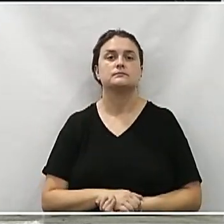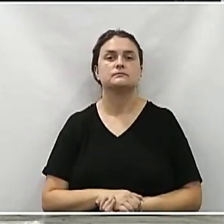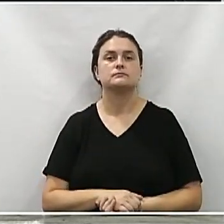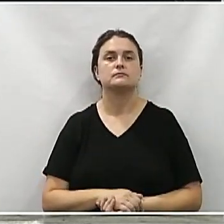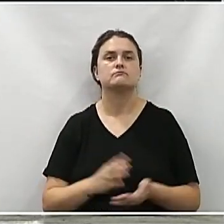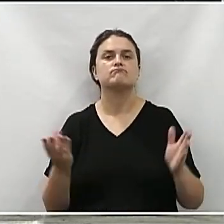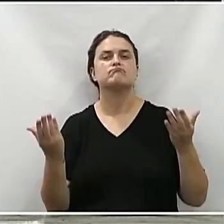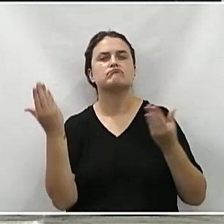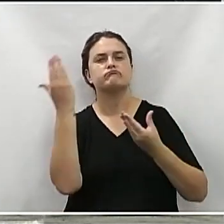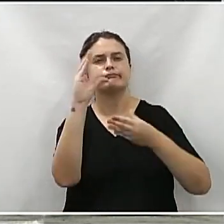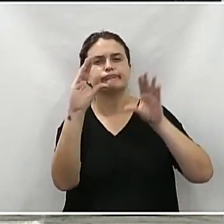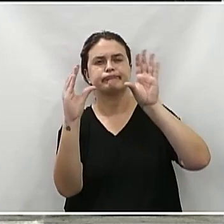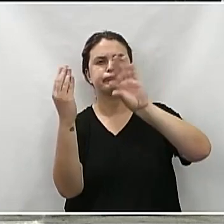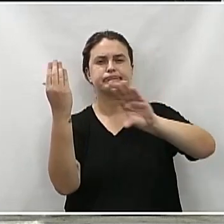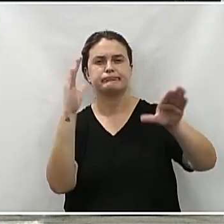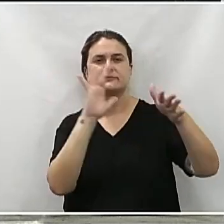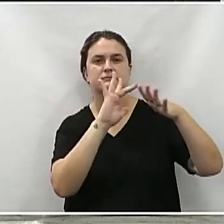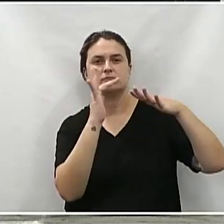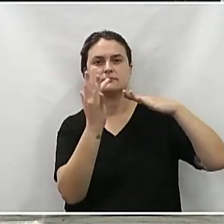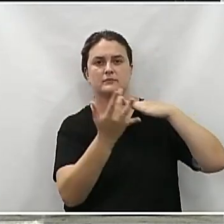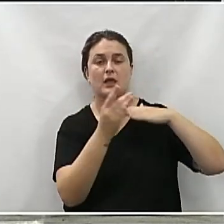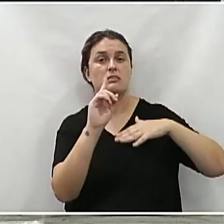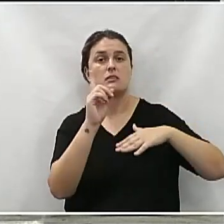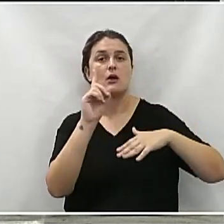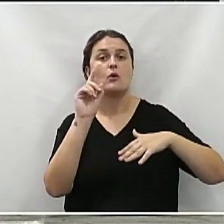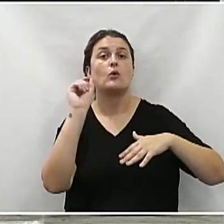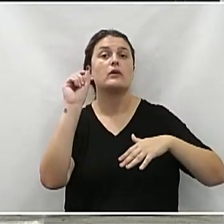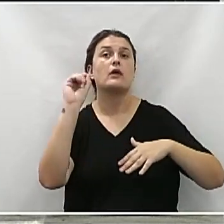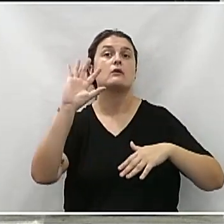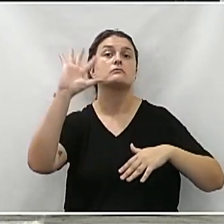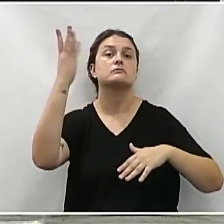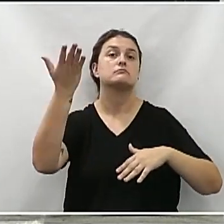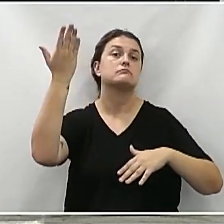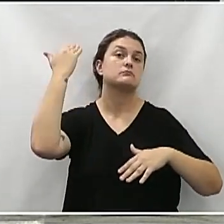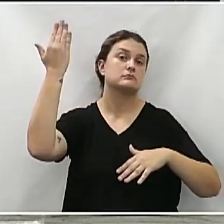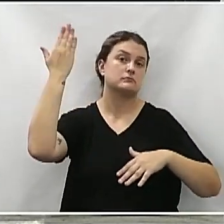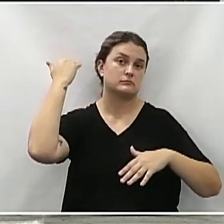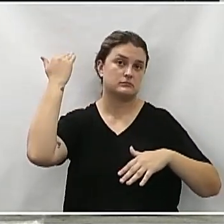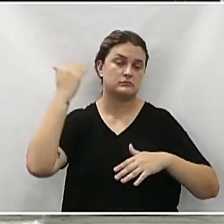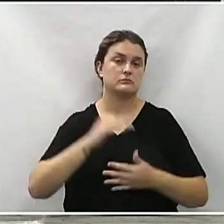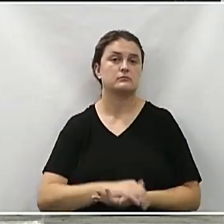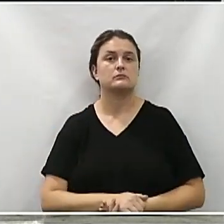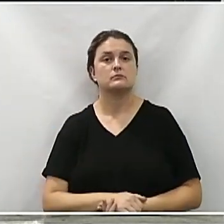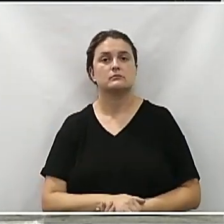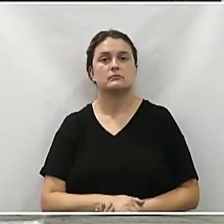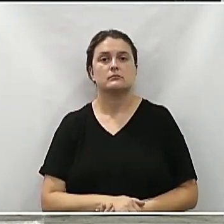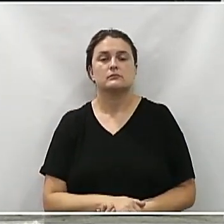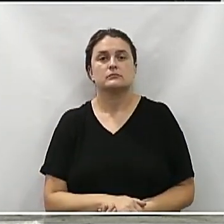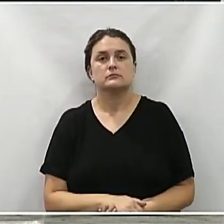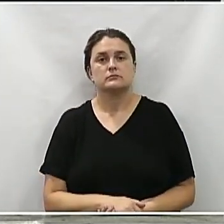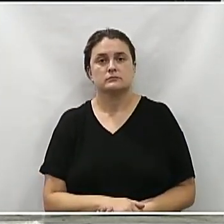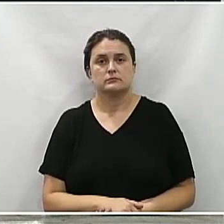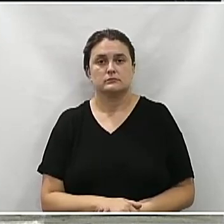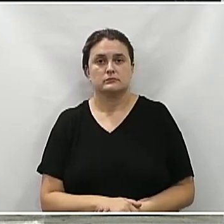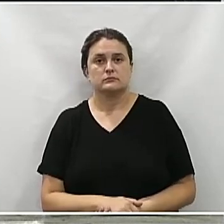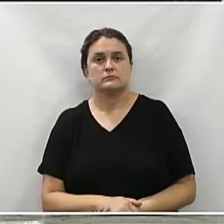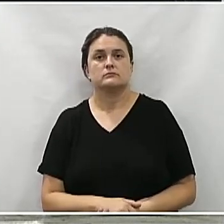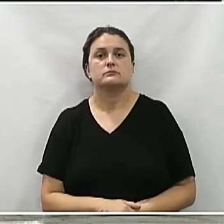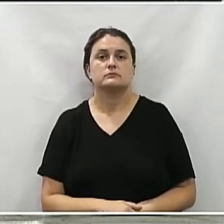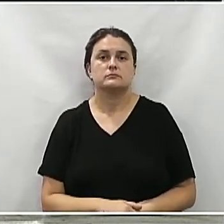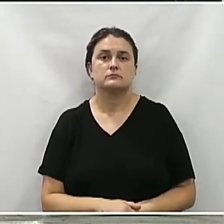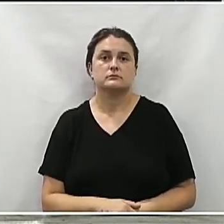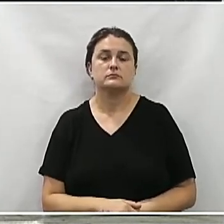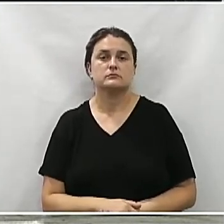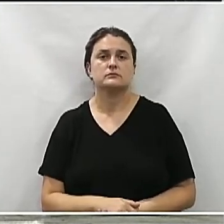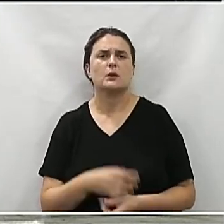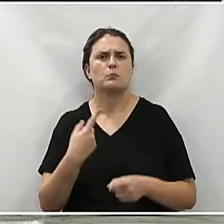postando nas redes sociais não da forma que se iniciou os trabalhos nas associações de moradores